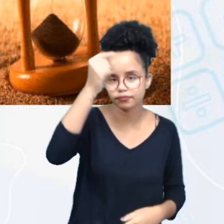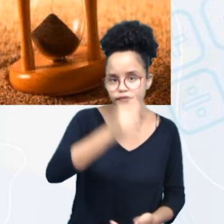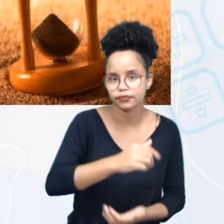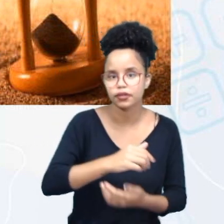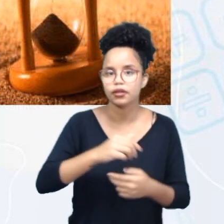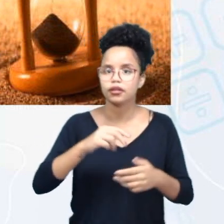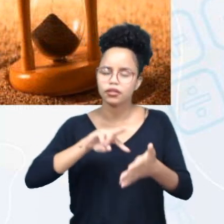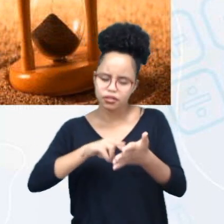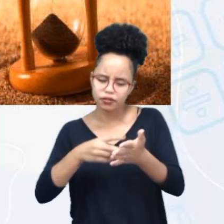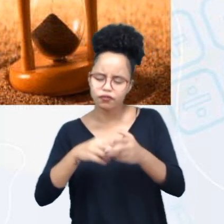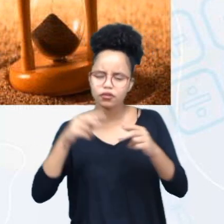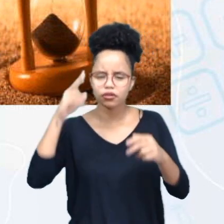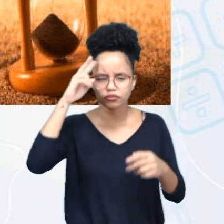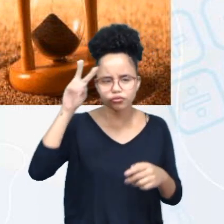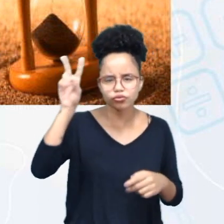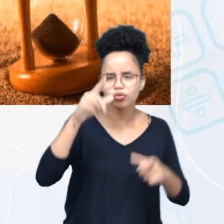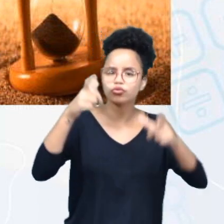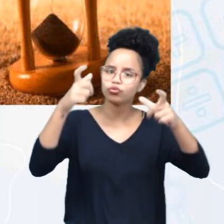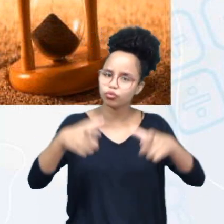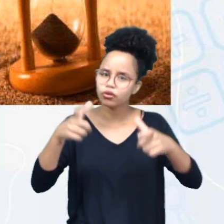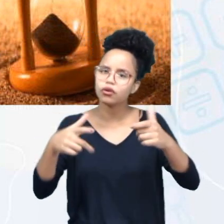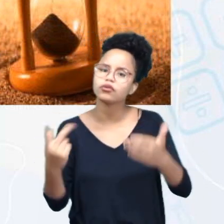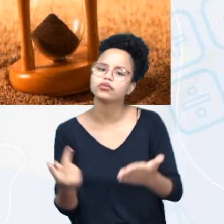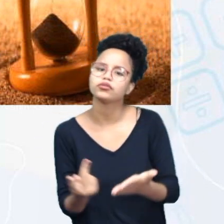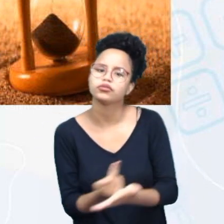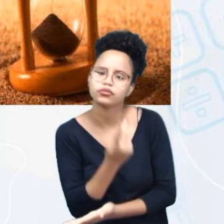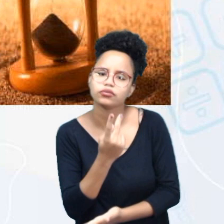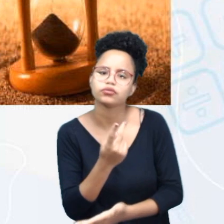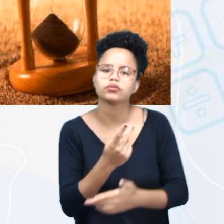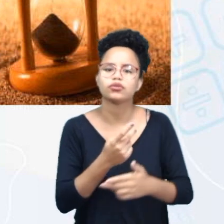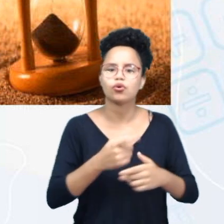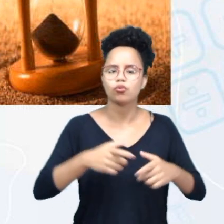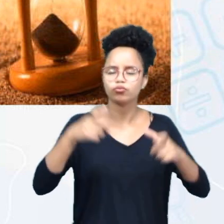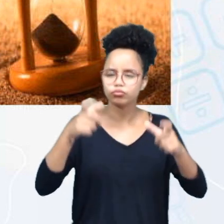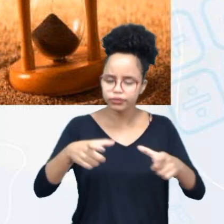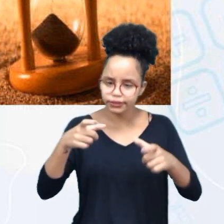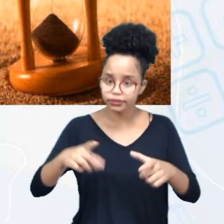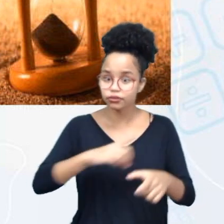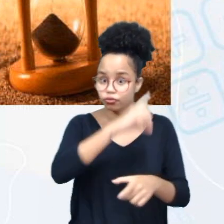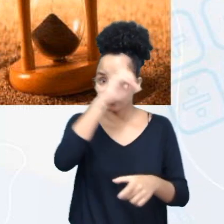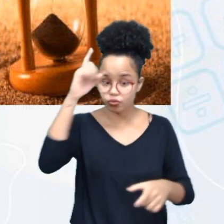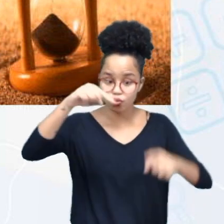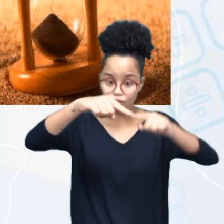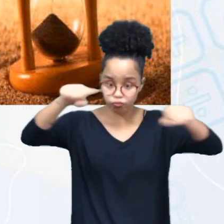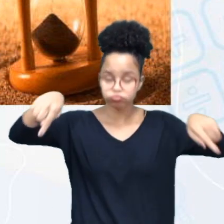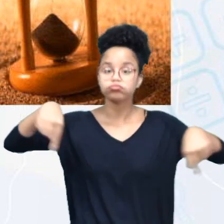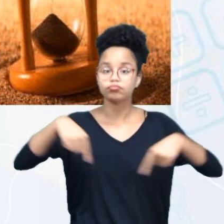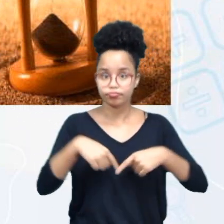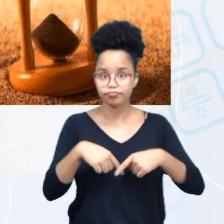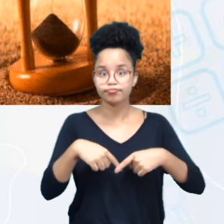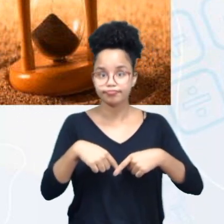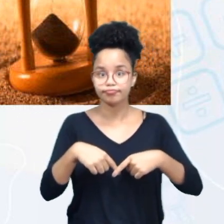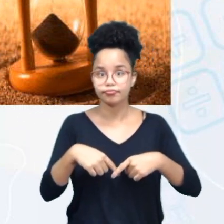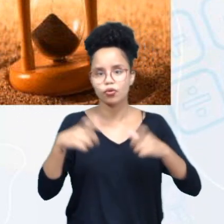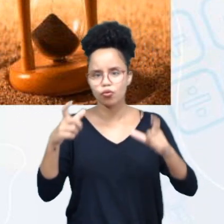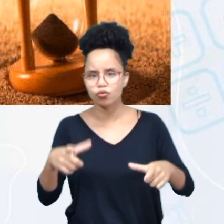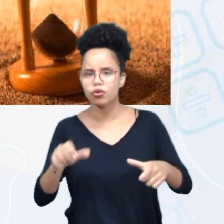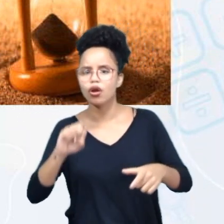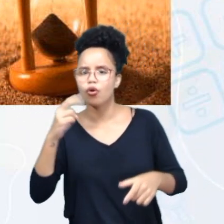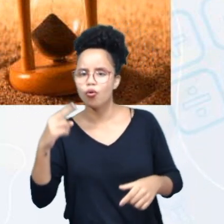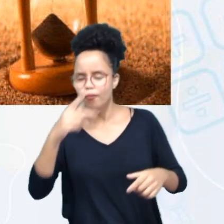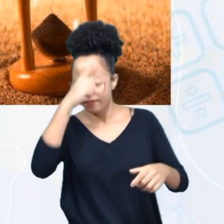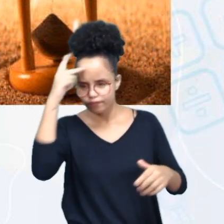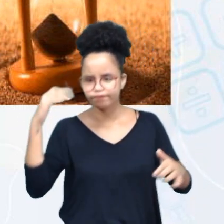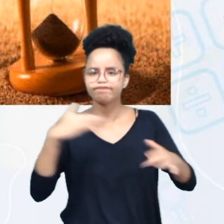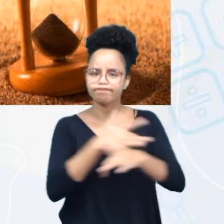história do lugar. Acontece de acordo com os acontecimentos naquele determinado território, lugar ou